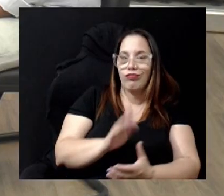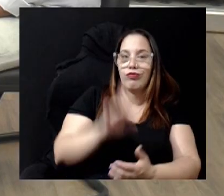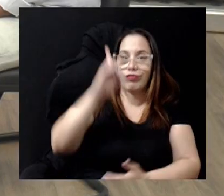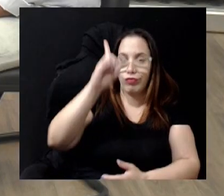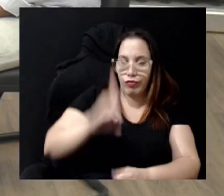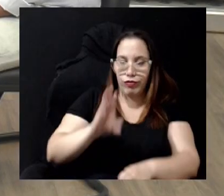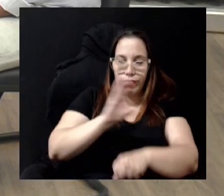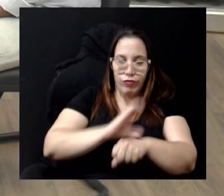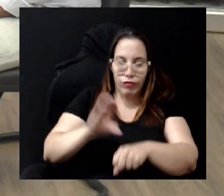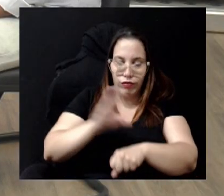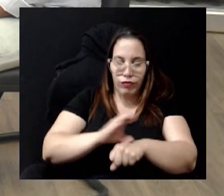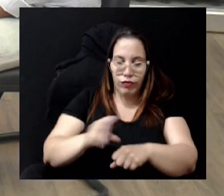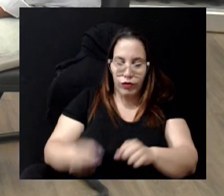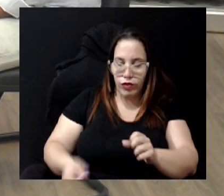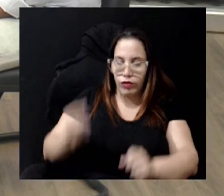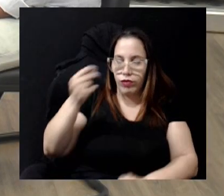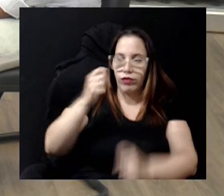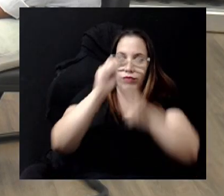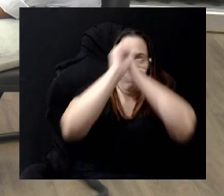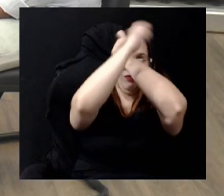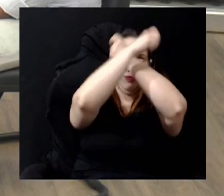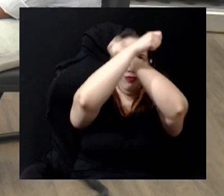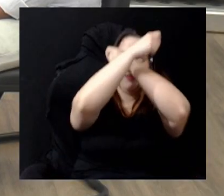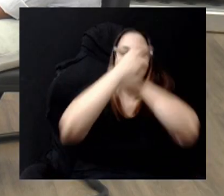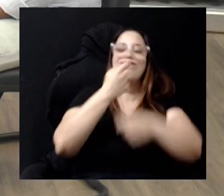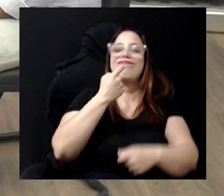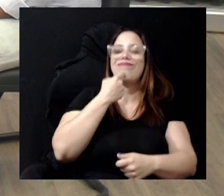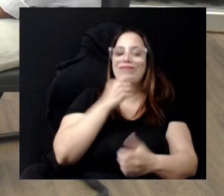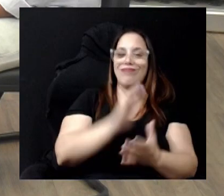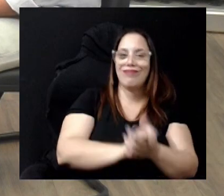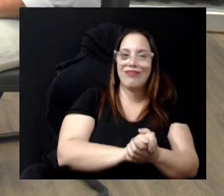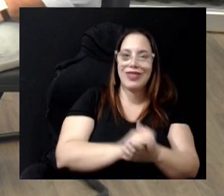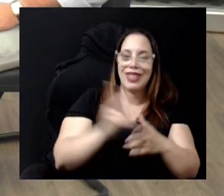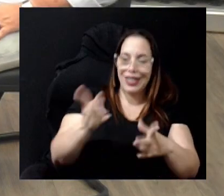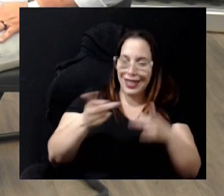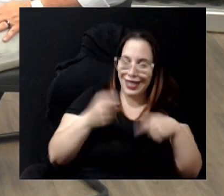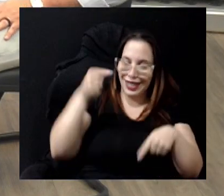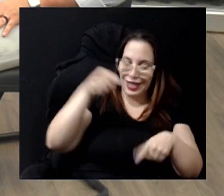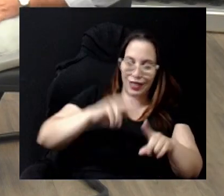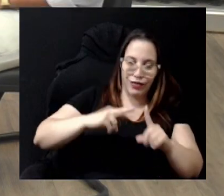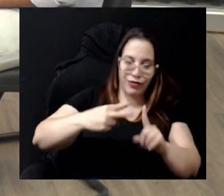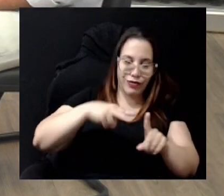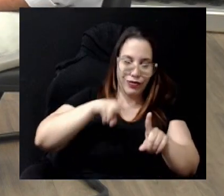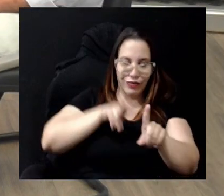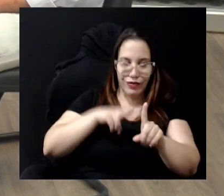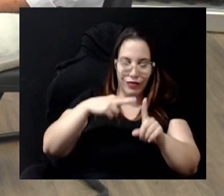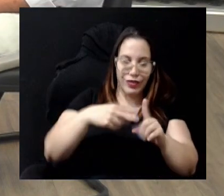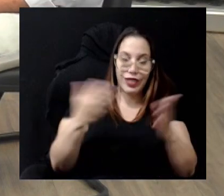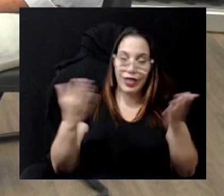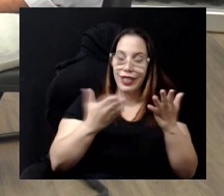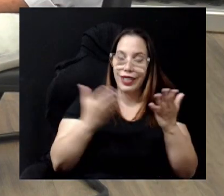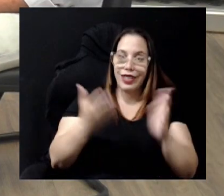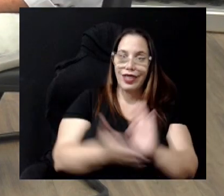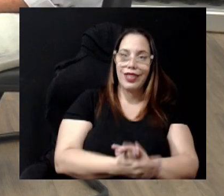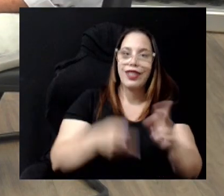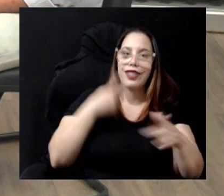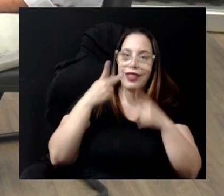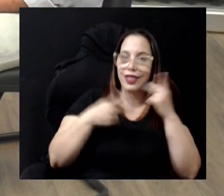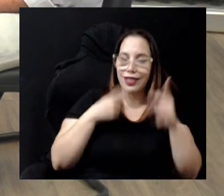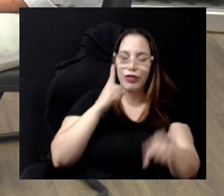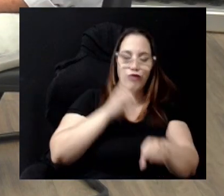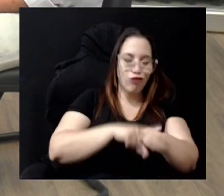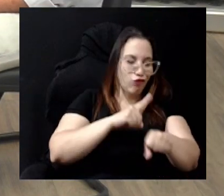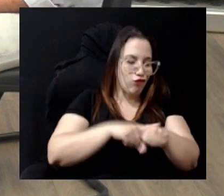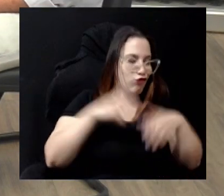de Economia da PUC Campinas, nosso convidado aqui do Ponto de Vista de hoje para falar sobre o horário de verão,